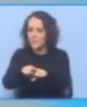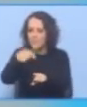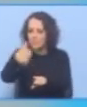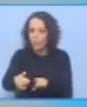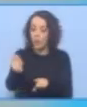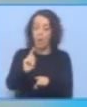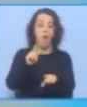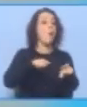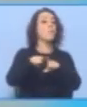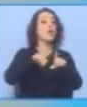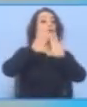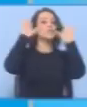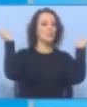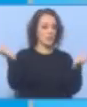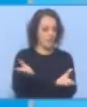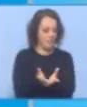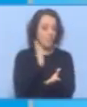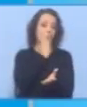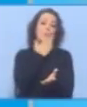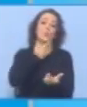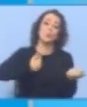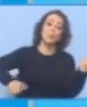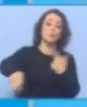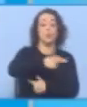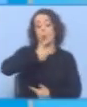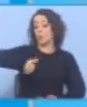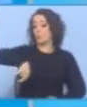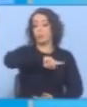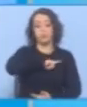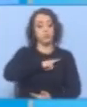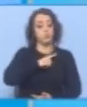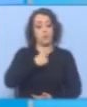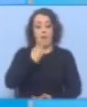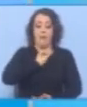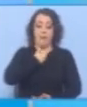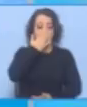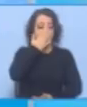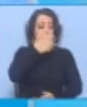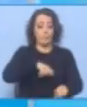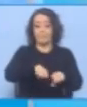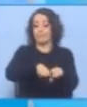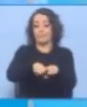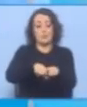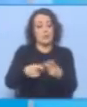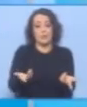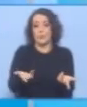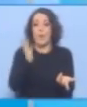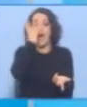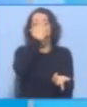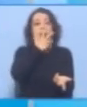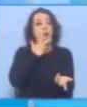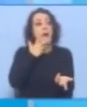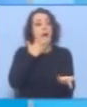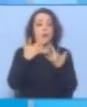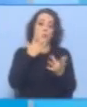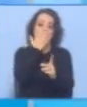política depende de todos. Exato, portanto, ou se quisermos, todos somos políticos, de alguma maneira, todos somos atores, temos esta tal